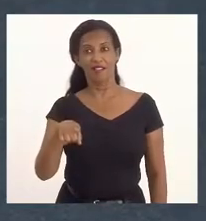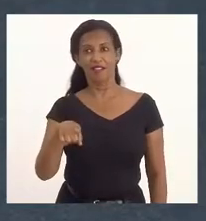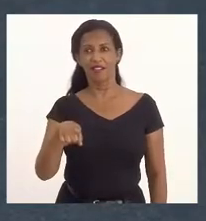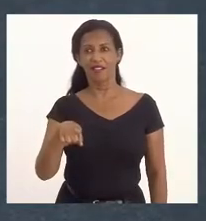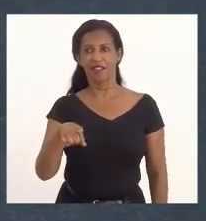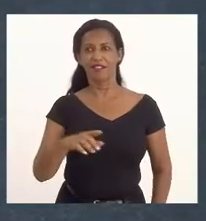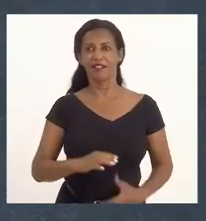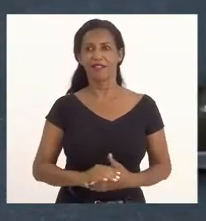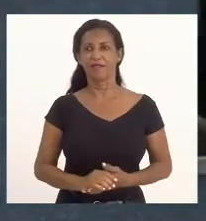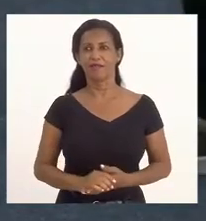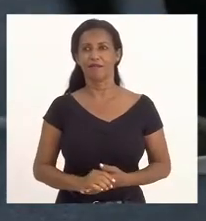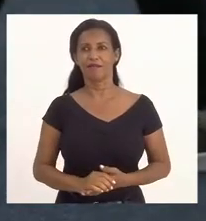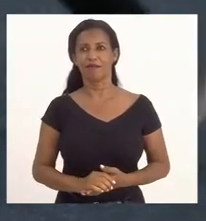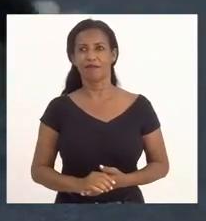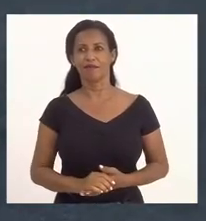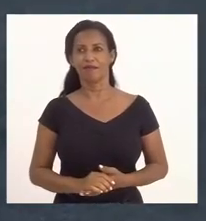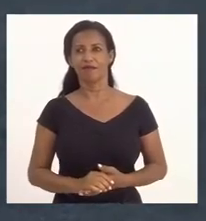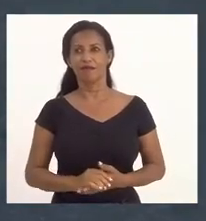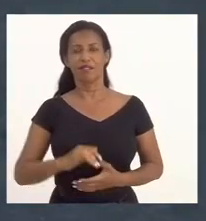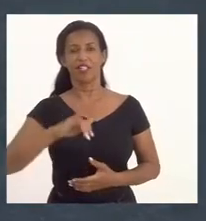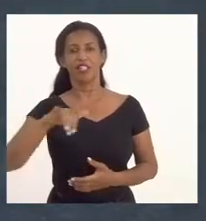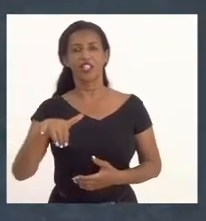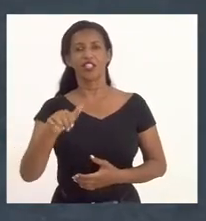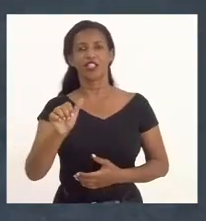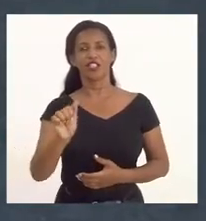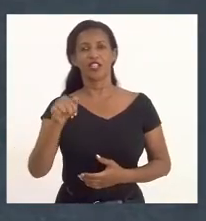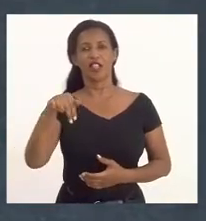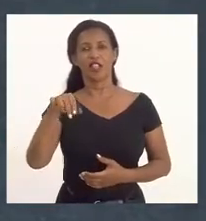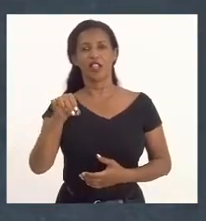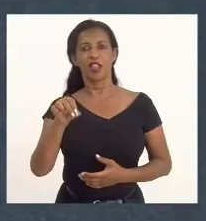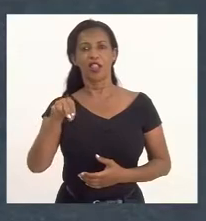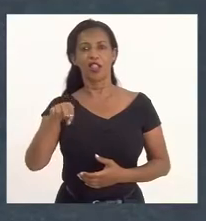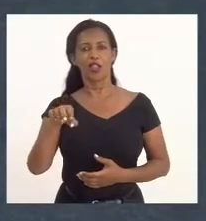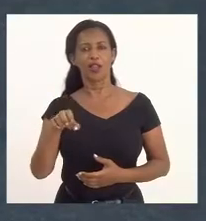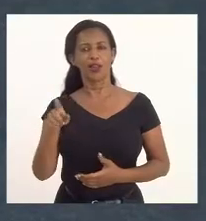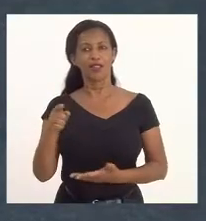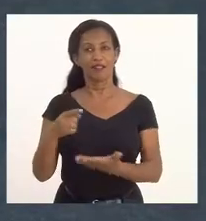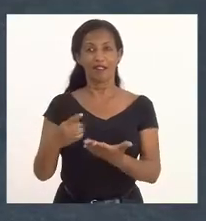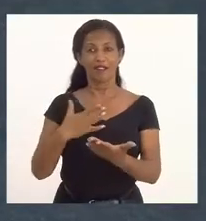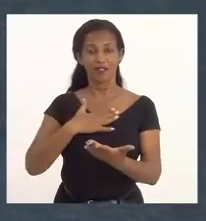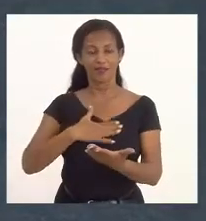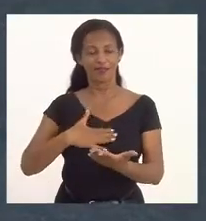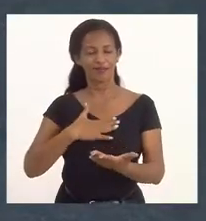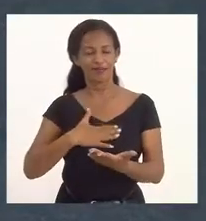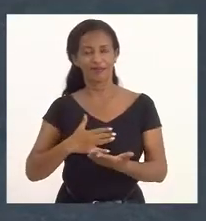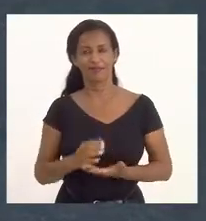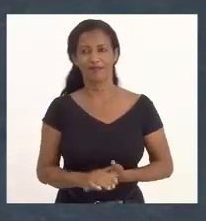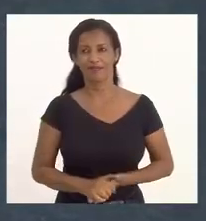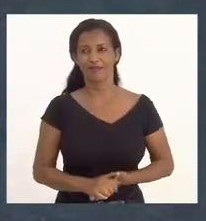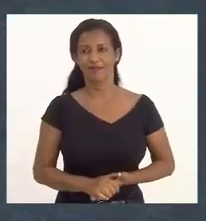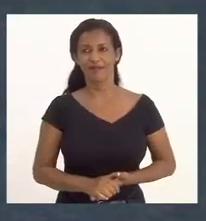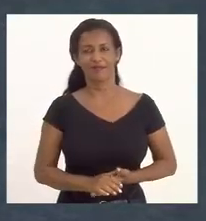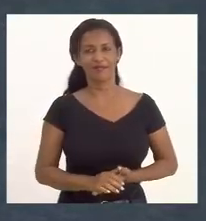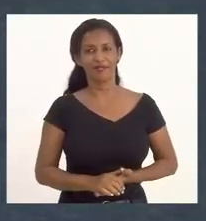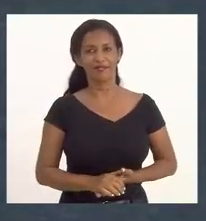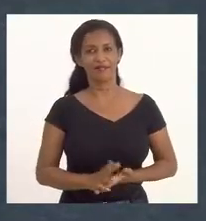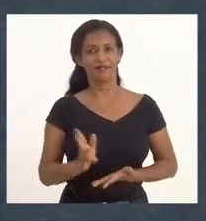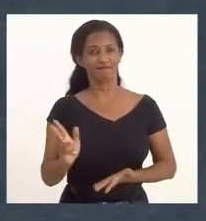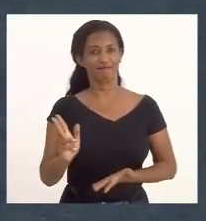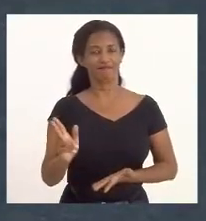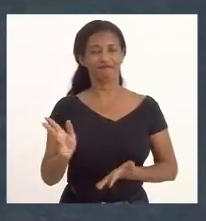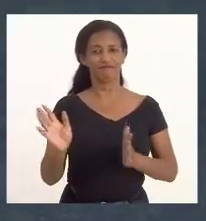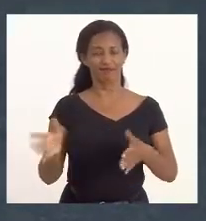Janone. André Janone. André Janone, seja muito bem-vindo, deputado. Devidamente